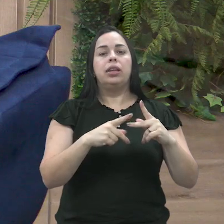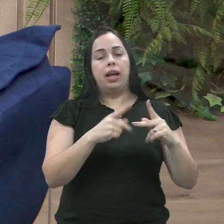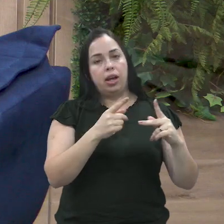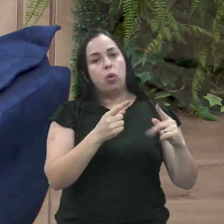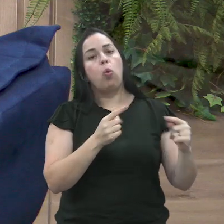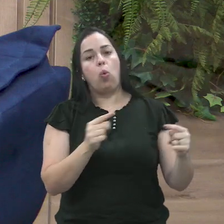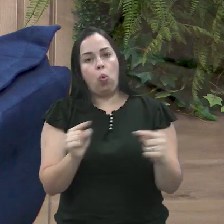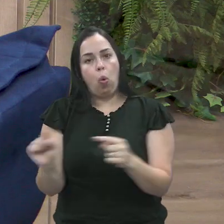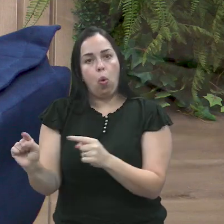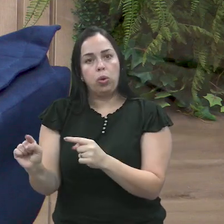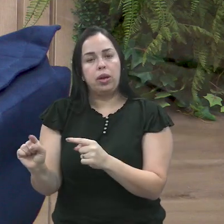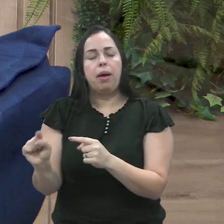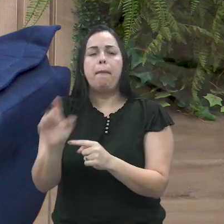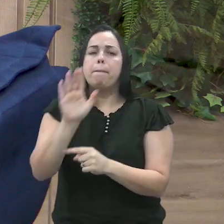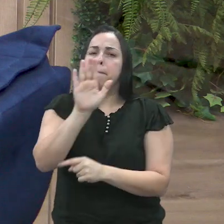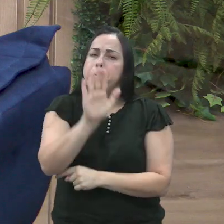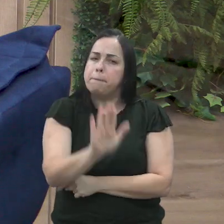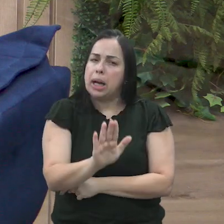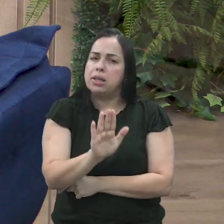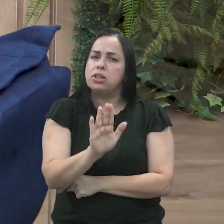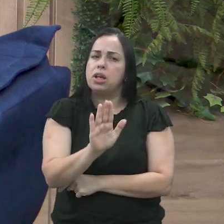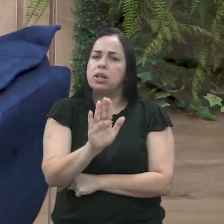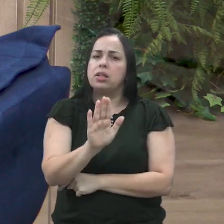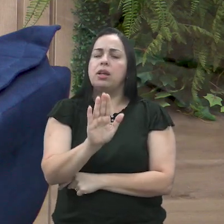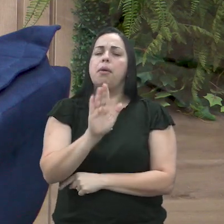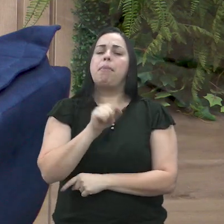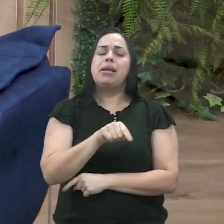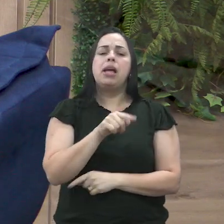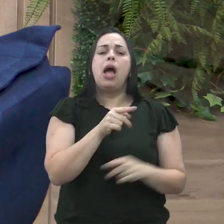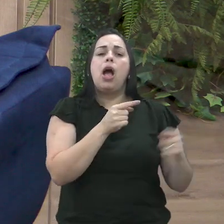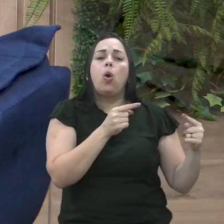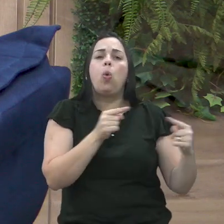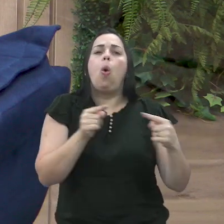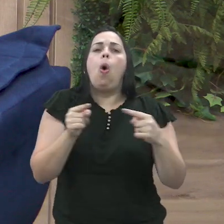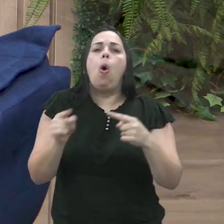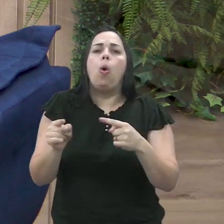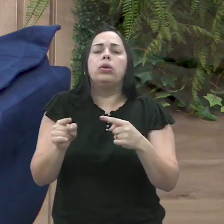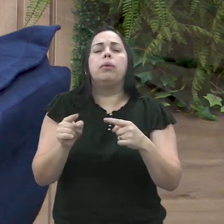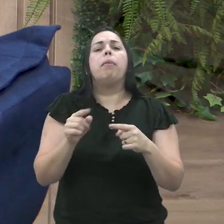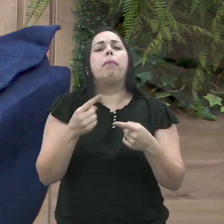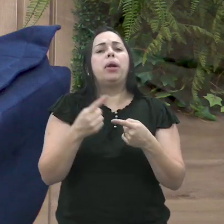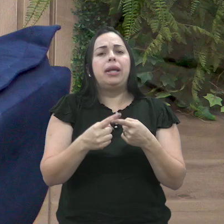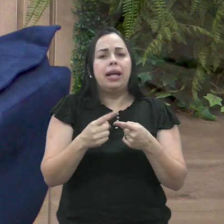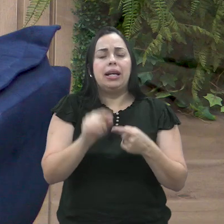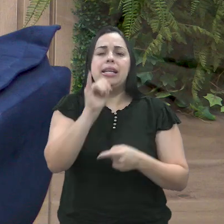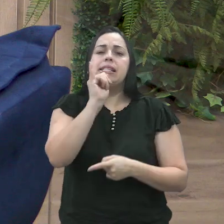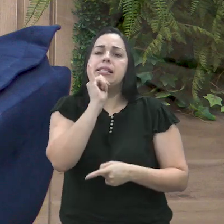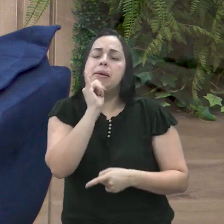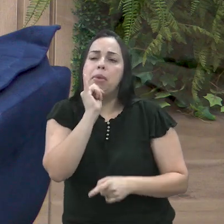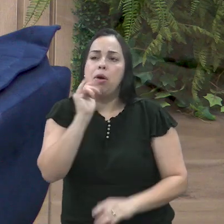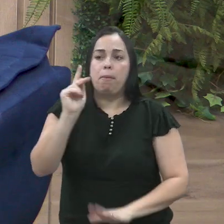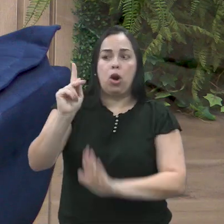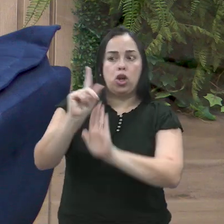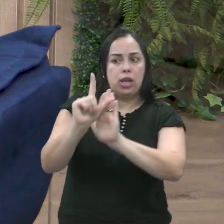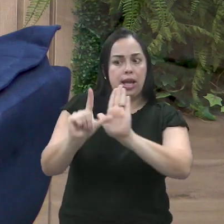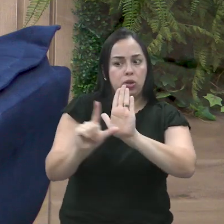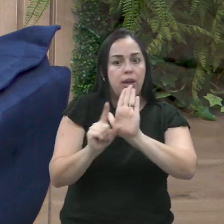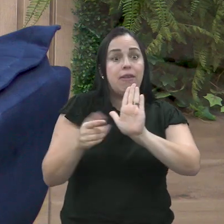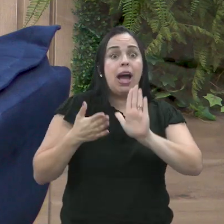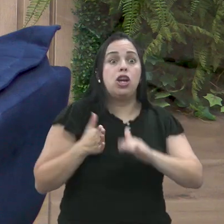um partido de oposição, mas uma oposição que a gente fala construtiva, né? Que vai votar, sim, os projetos que são